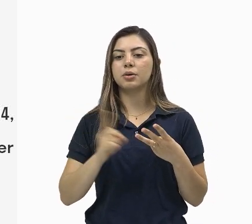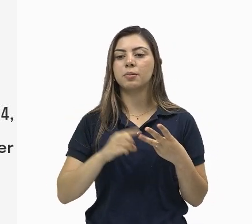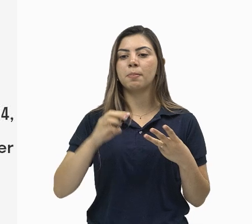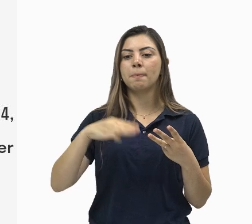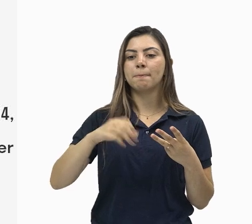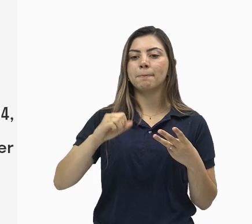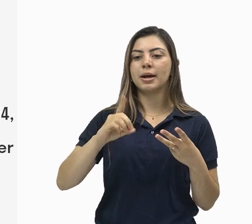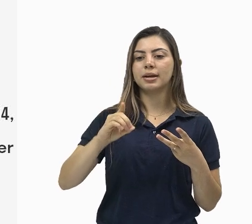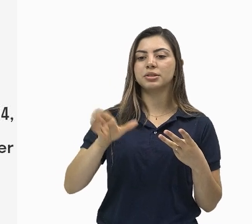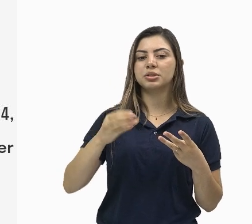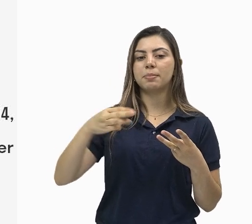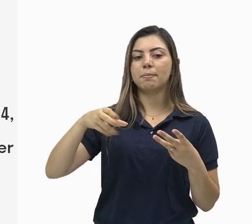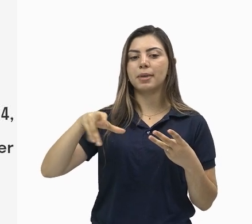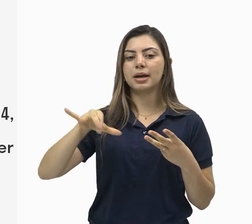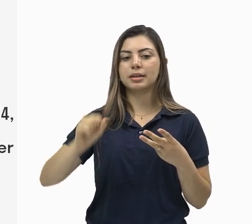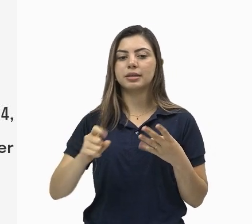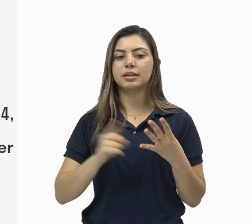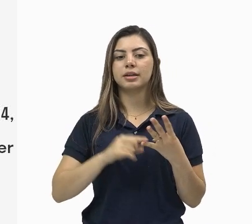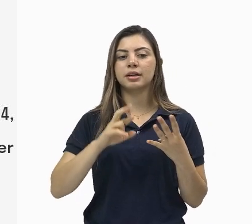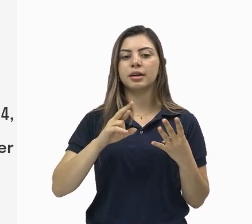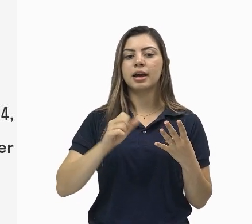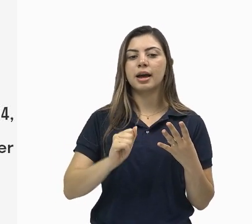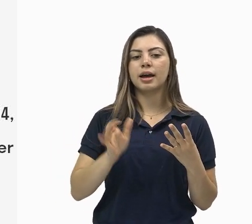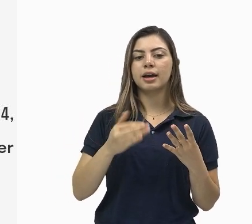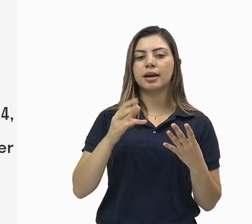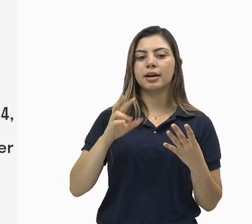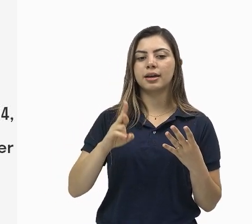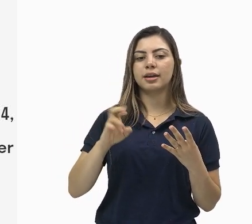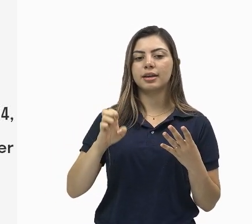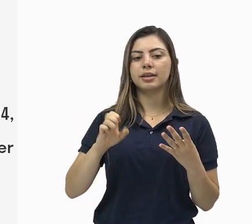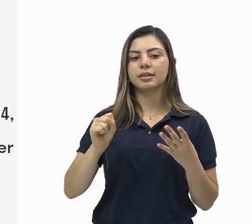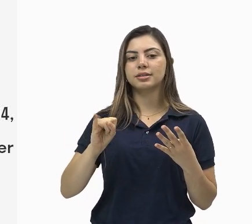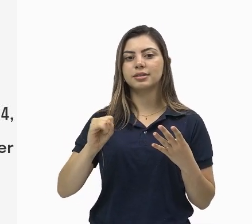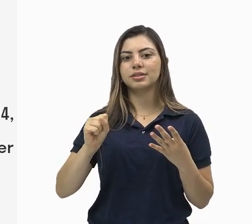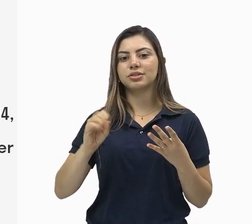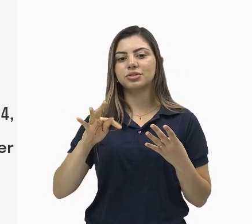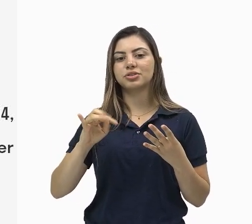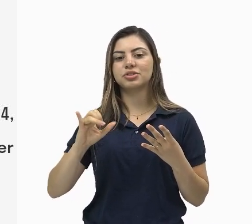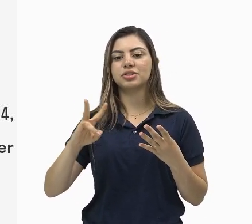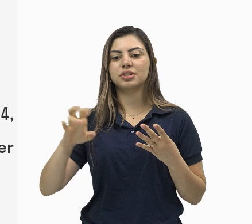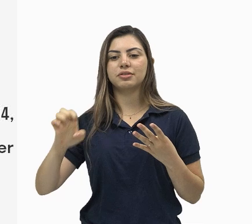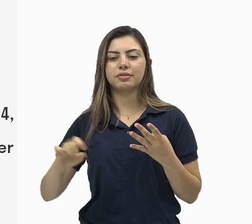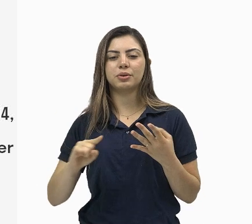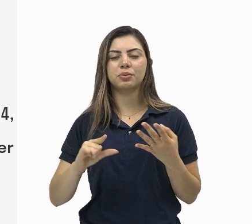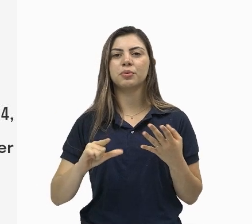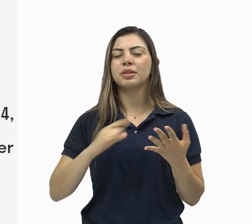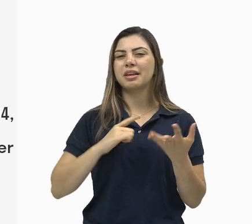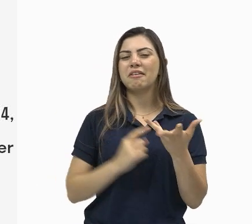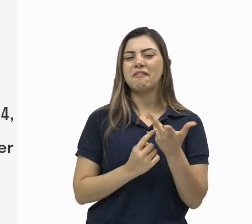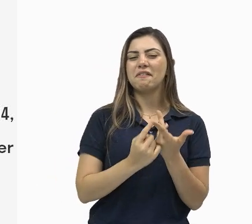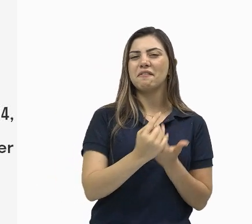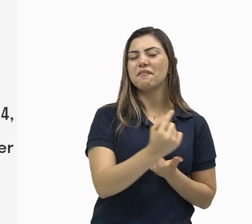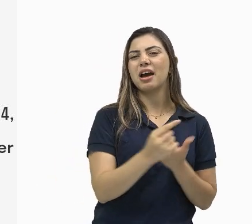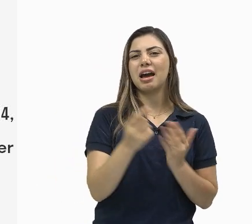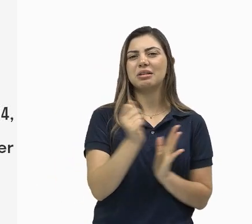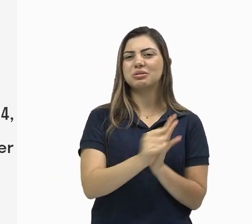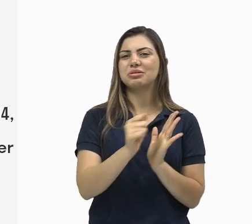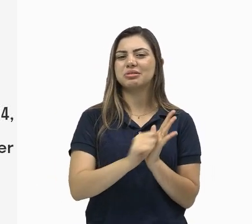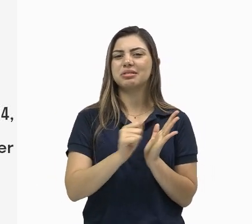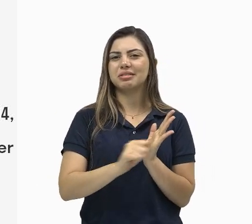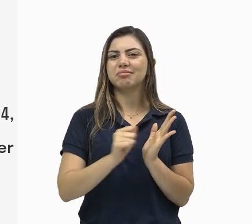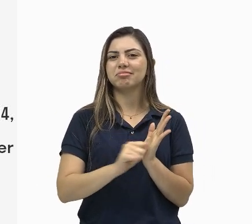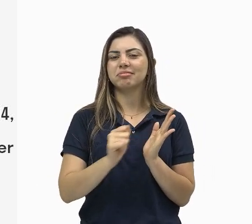Resistível Ascensão do Botutucuxi, A Ordem do Dia, A Condolência, O Brasileiro Voador, O Fim do Terceiro